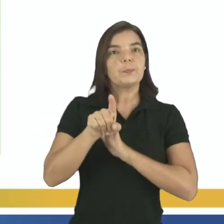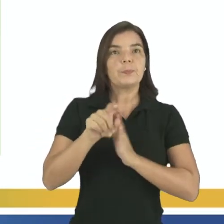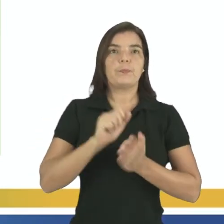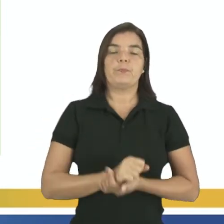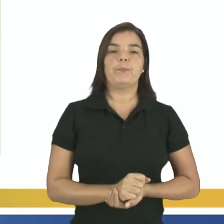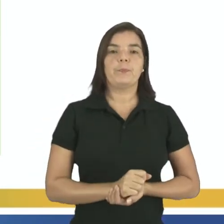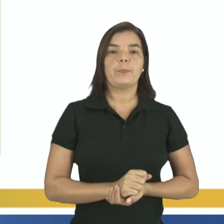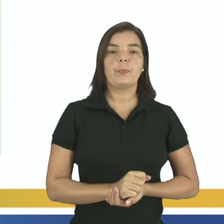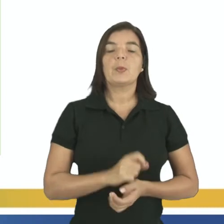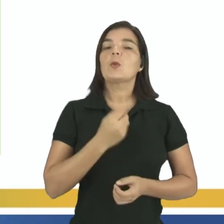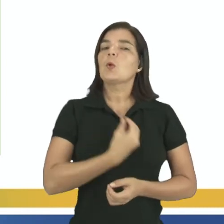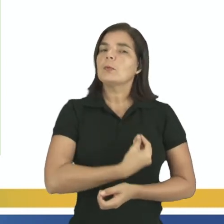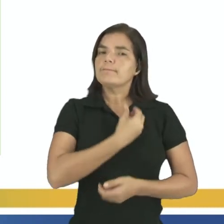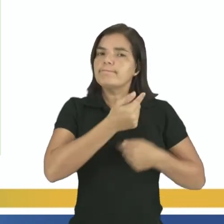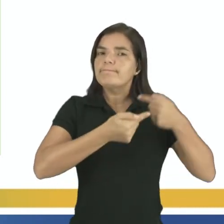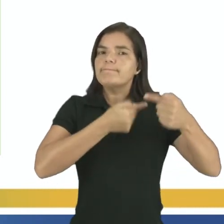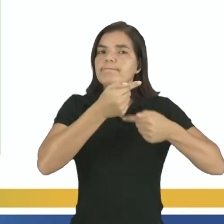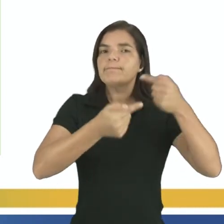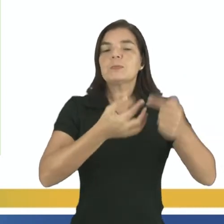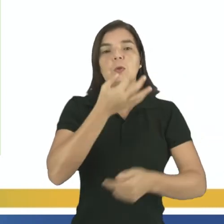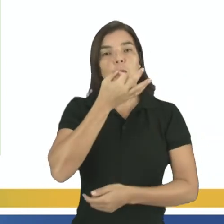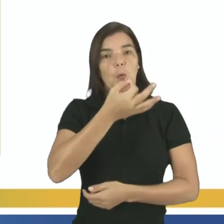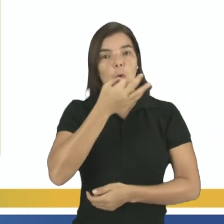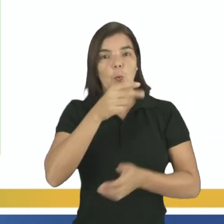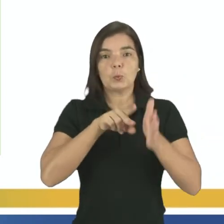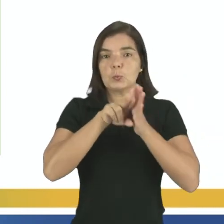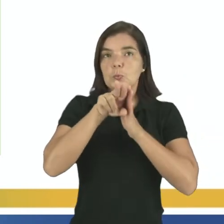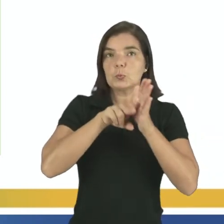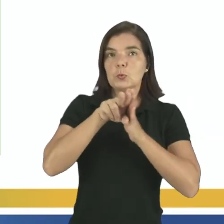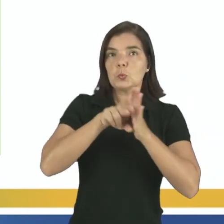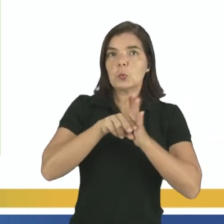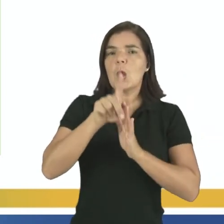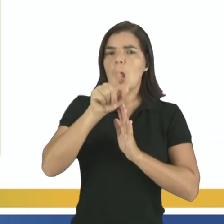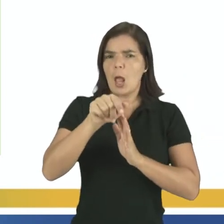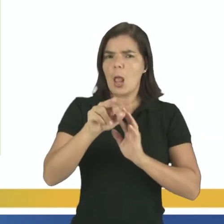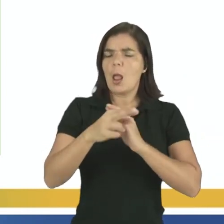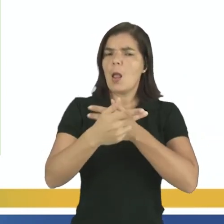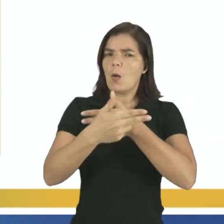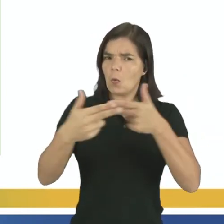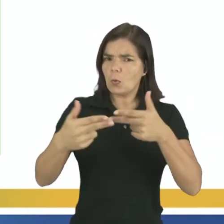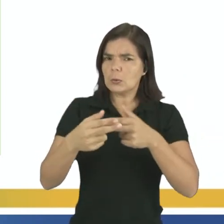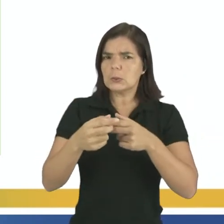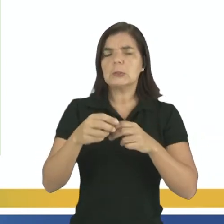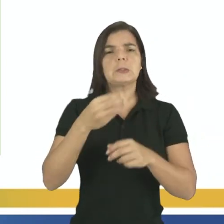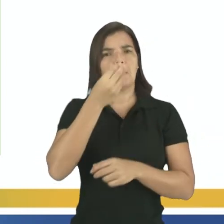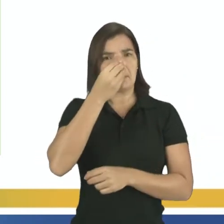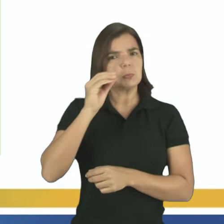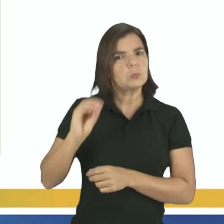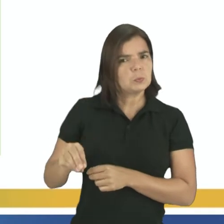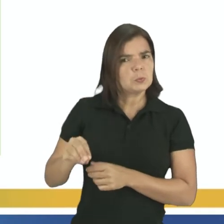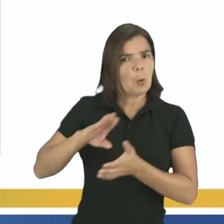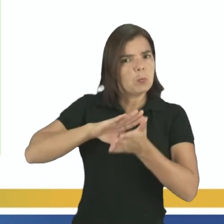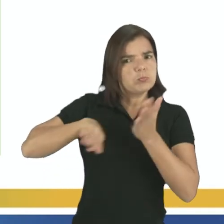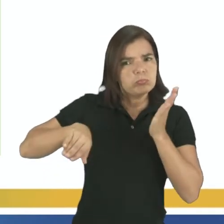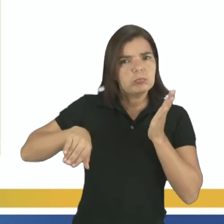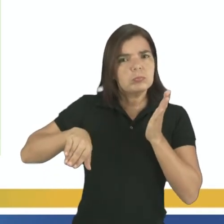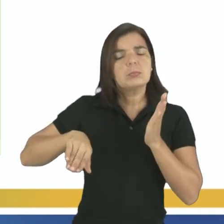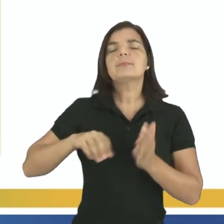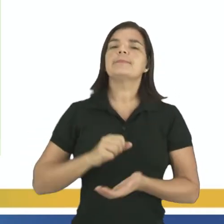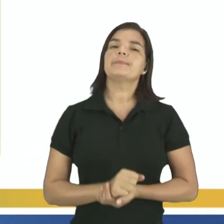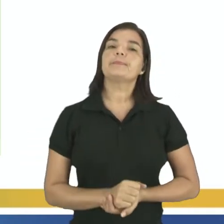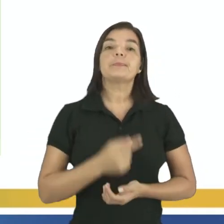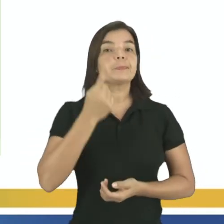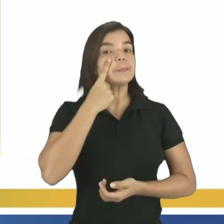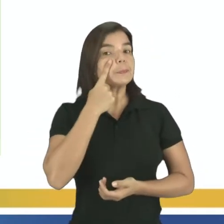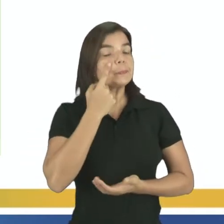questão: a reprodução do ponto de vista biológico é algo dispensável? Então, o primeiro ponto que nós vimos na aula